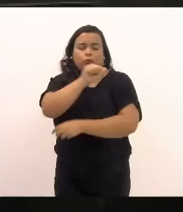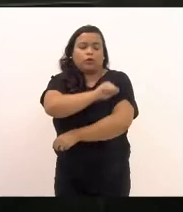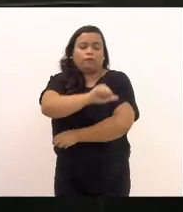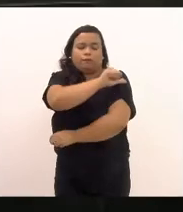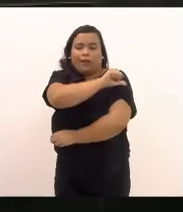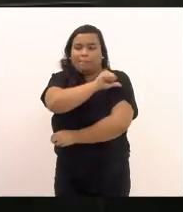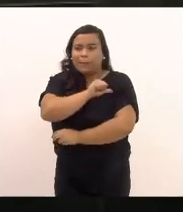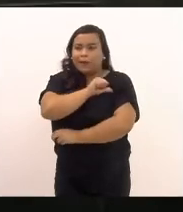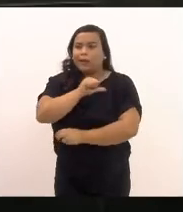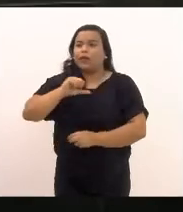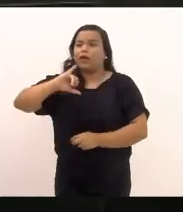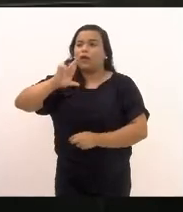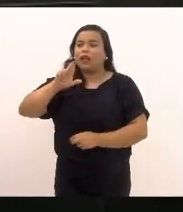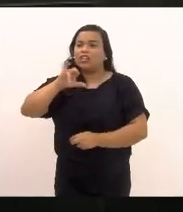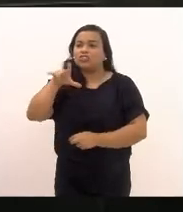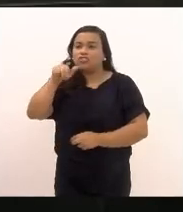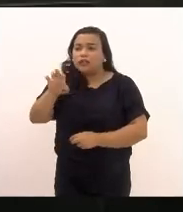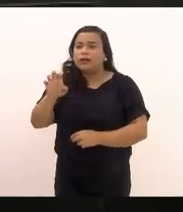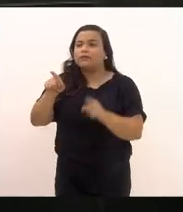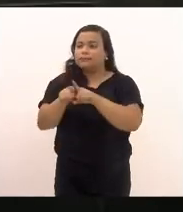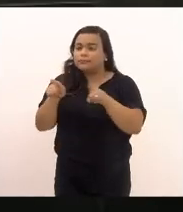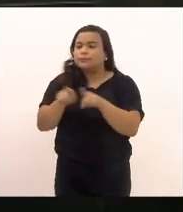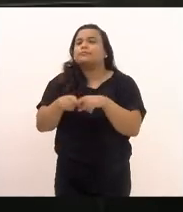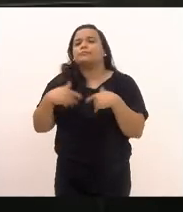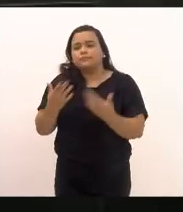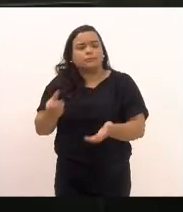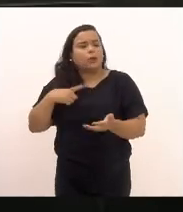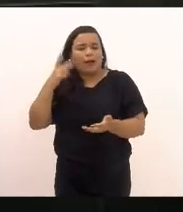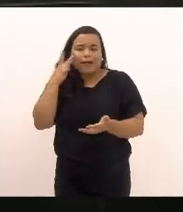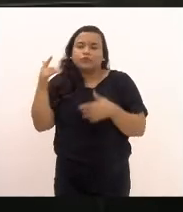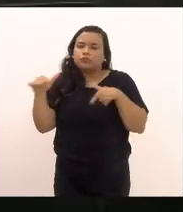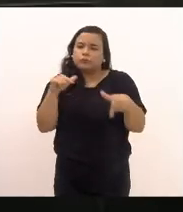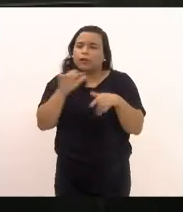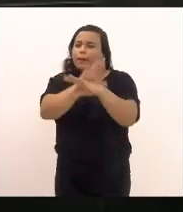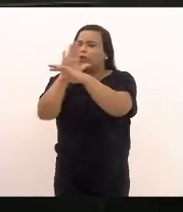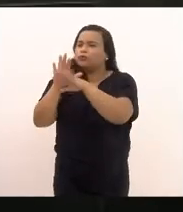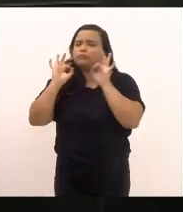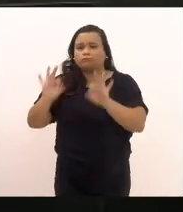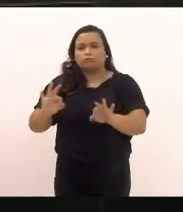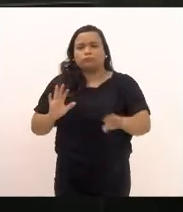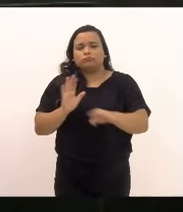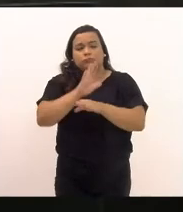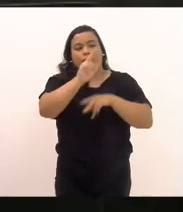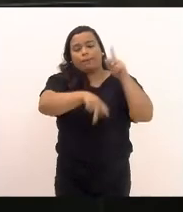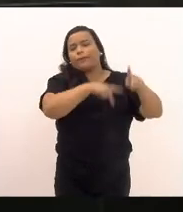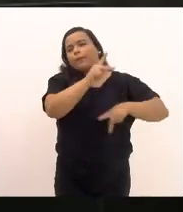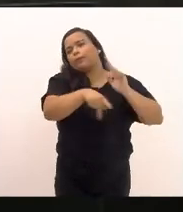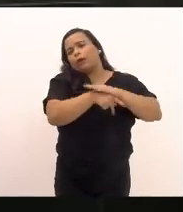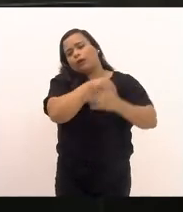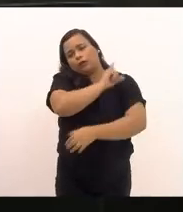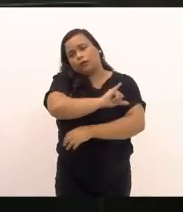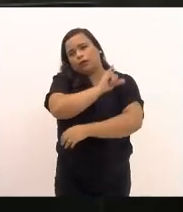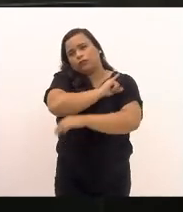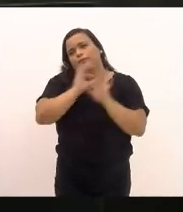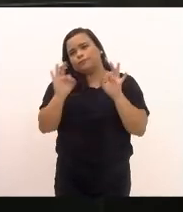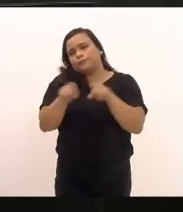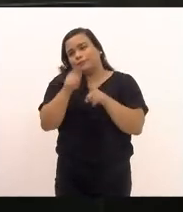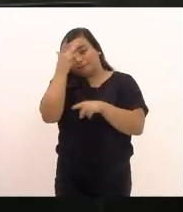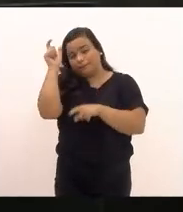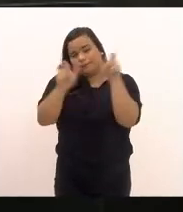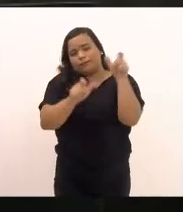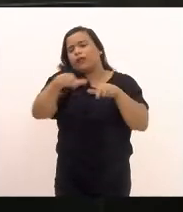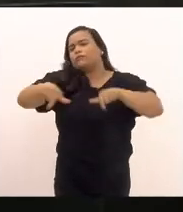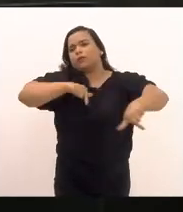Então, acho que faremos um bom trabalho e daremos uma boa contribuição ao povo do Estado do Rio de Janeiro e, notadamente, aos trabalhadores e